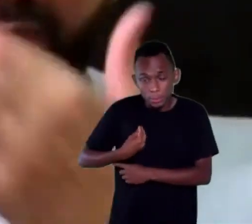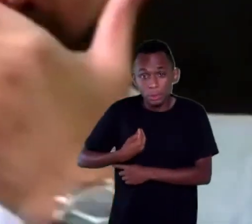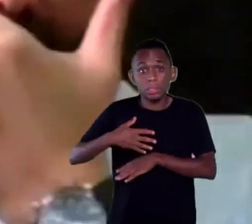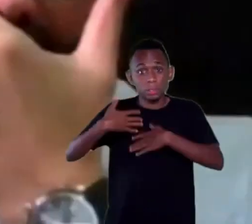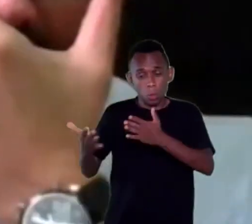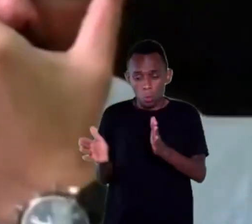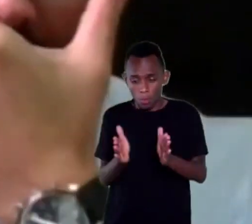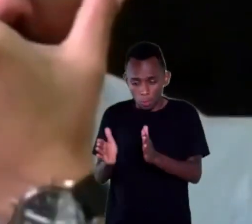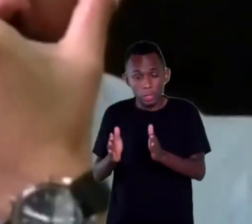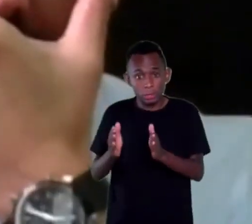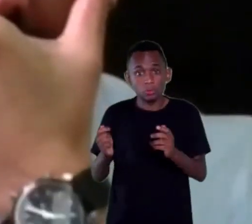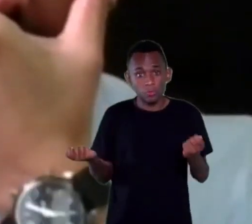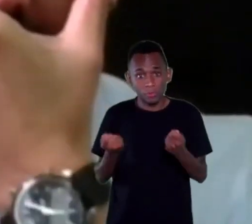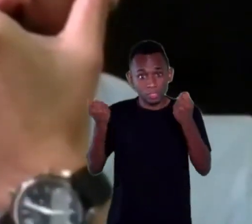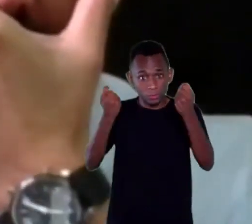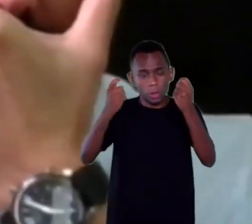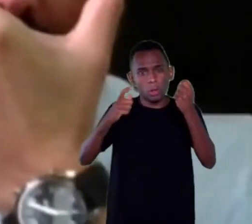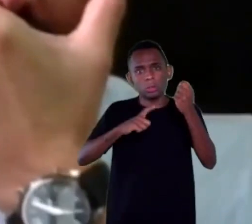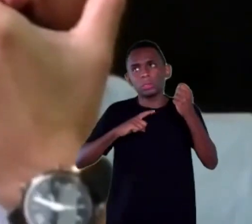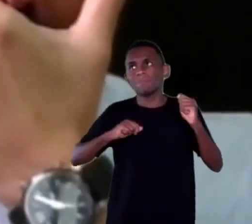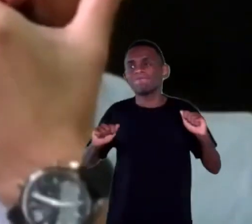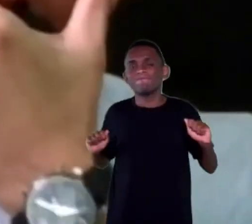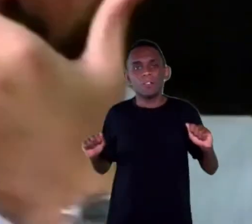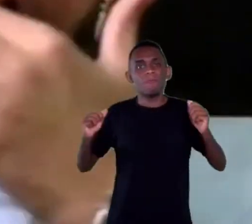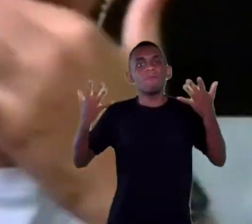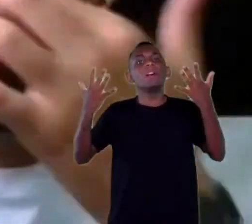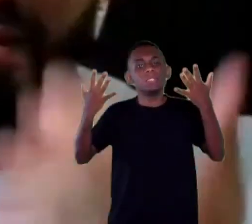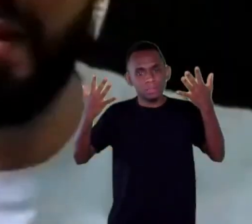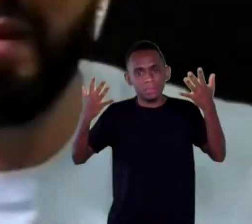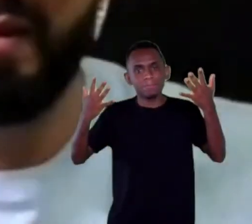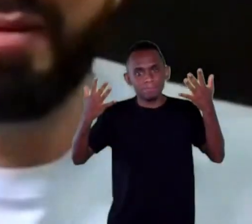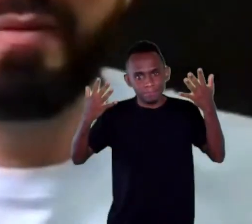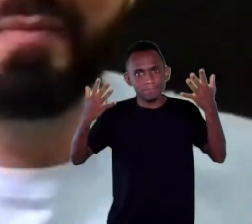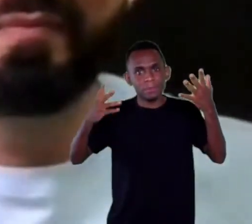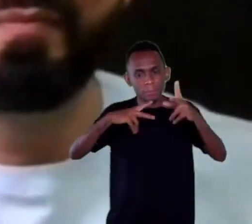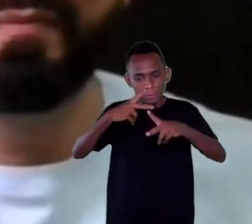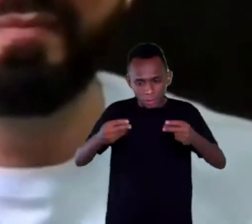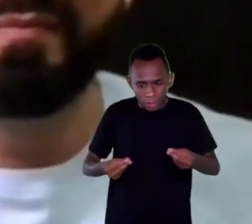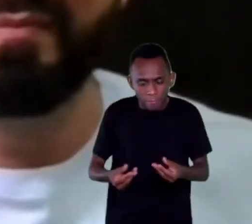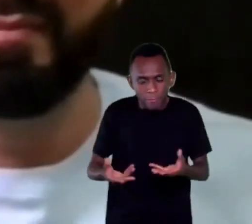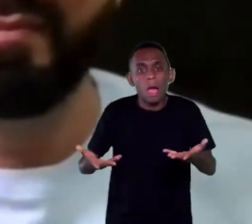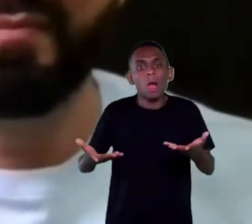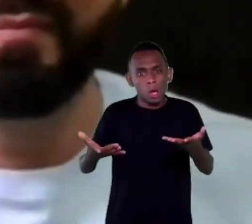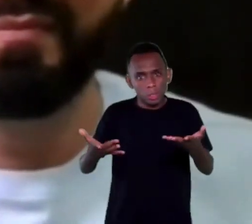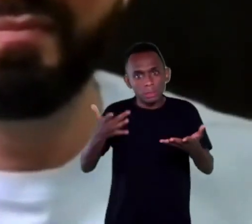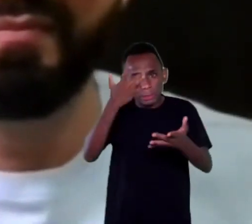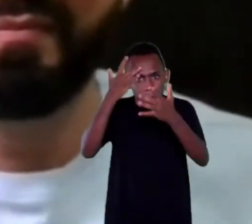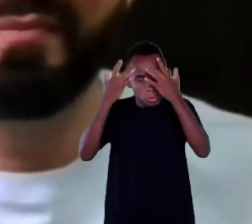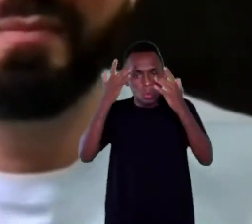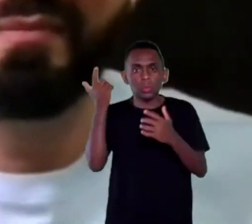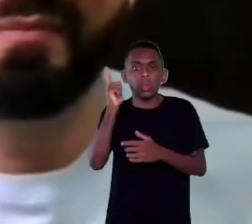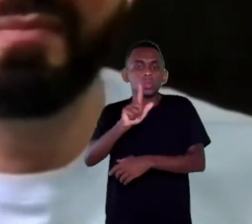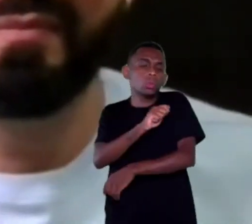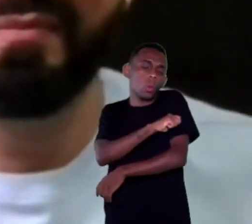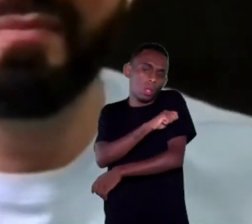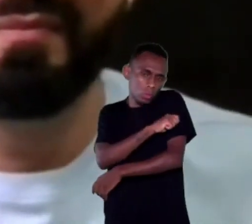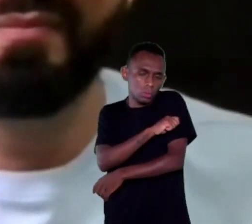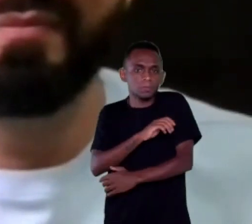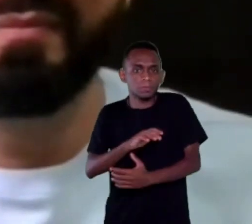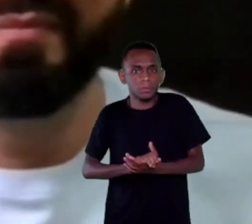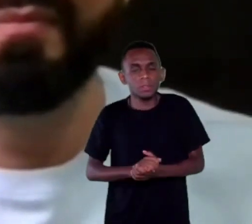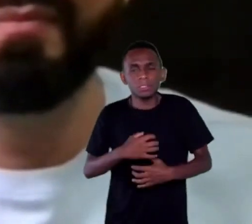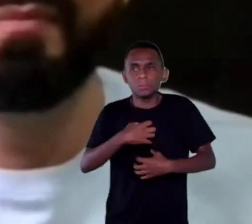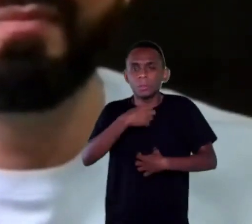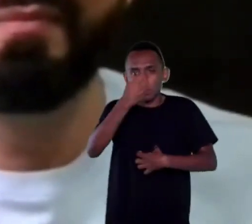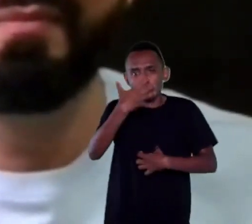tem uma grande festa para celebrar, né, os ganhadores ali, um envolvimento muito bom das